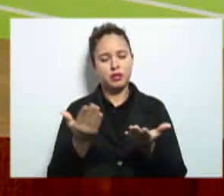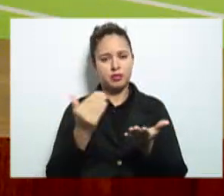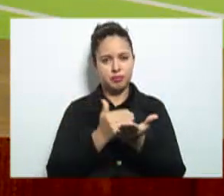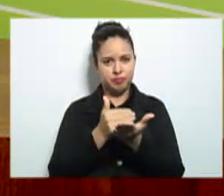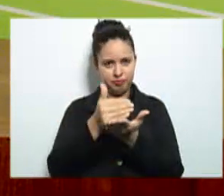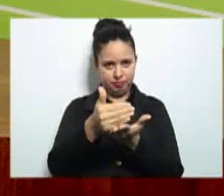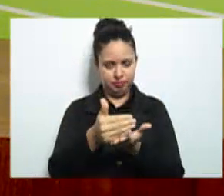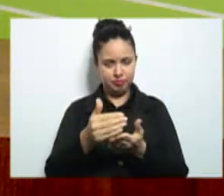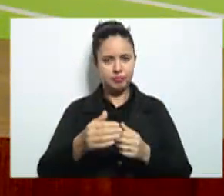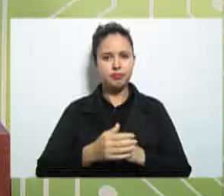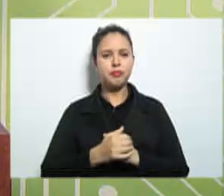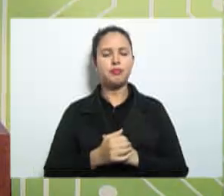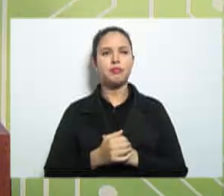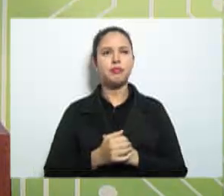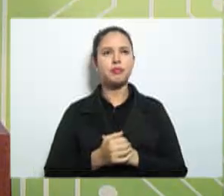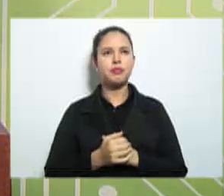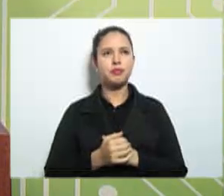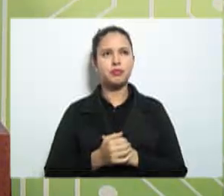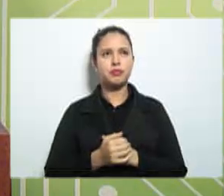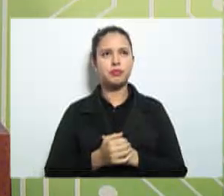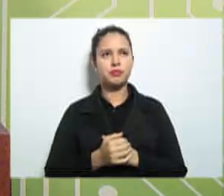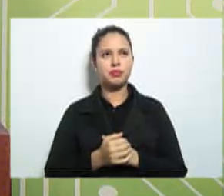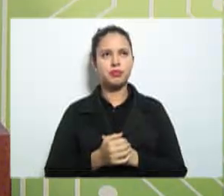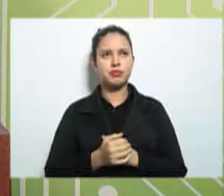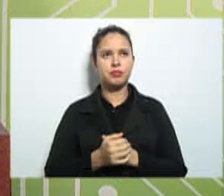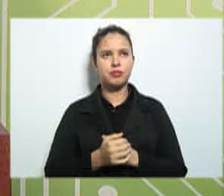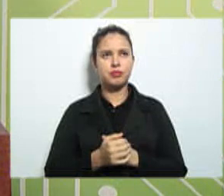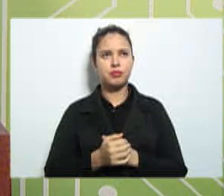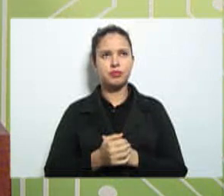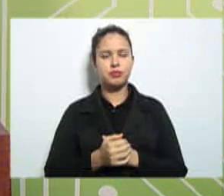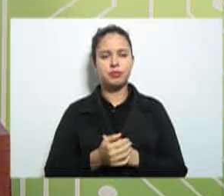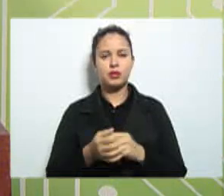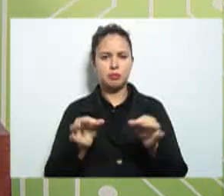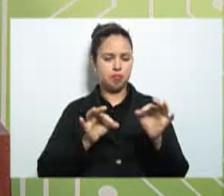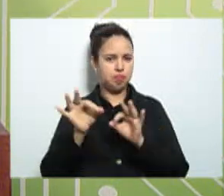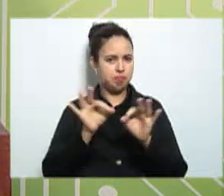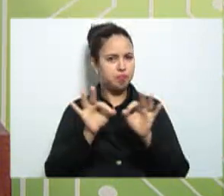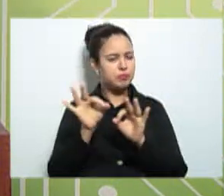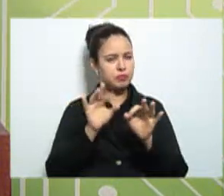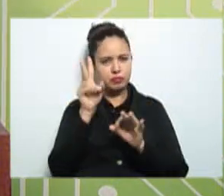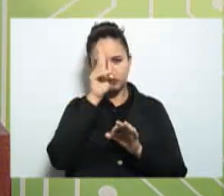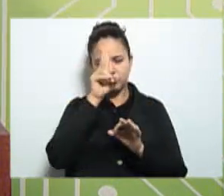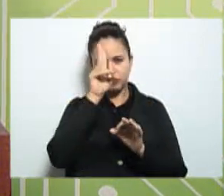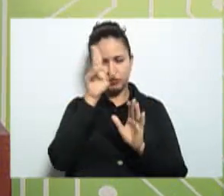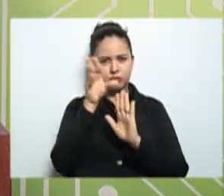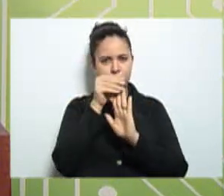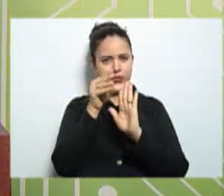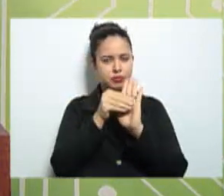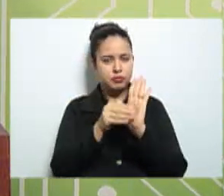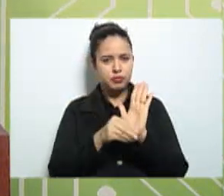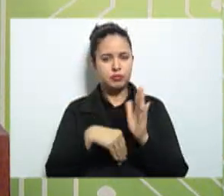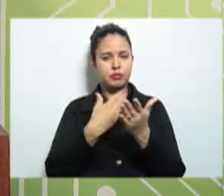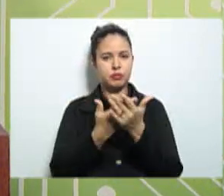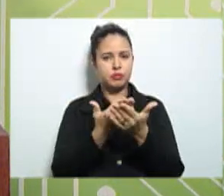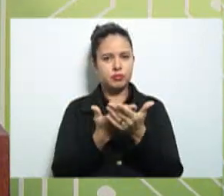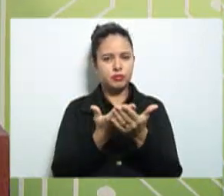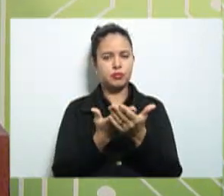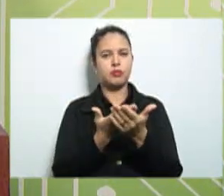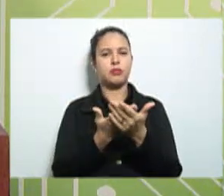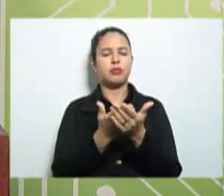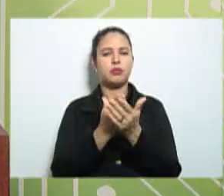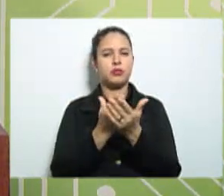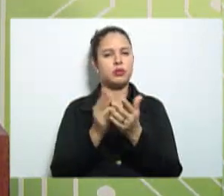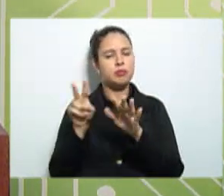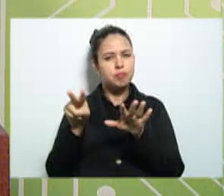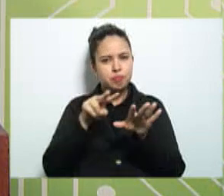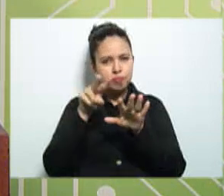a nossa aula. Muito bem. Nós preparamos uma revisão dos conteúdos que nós estudamos ao longo dessa